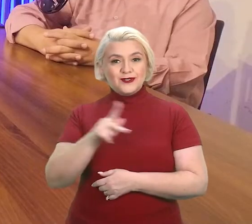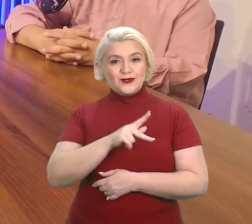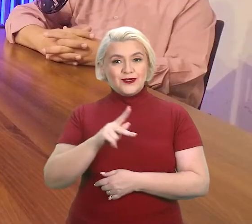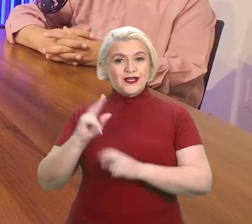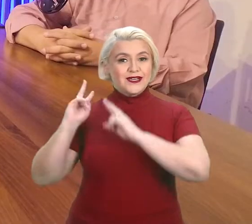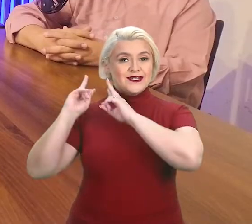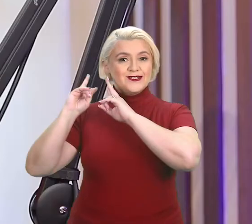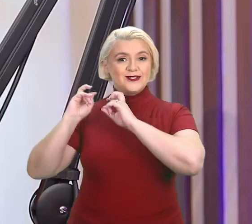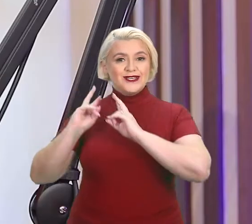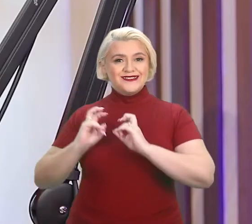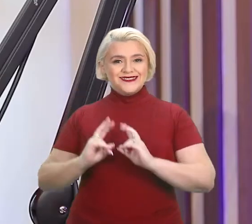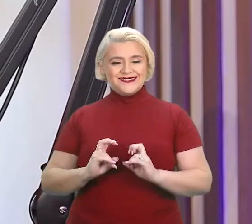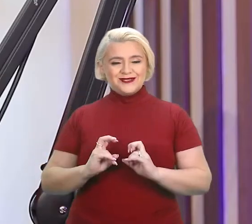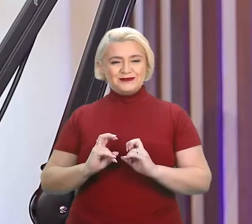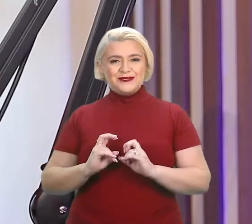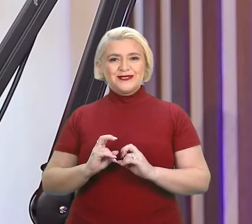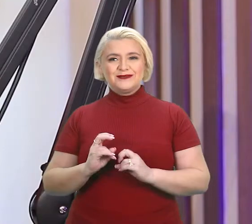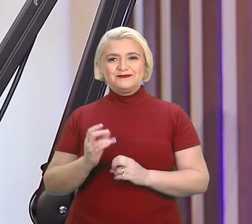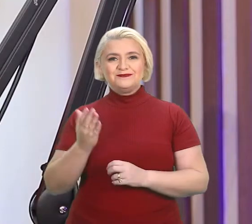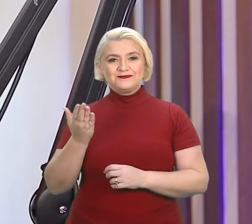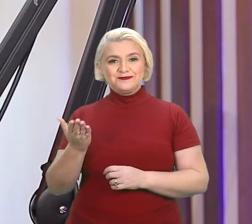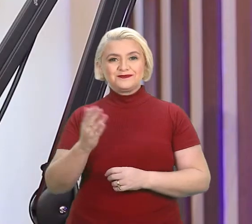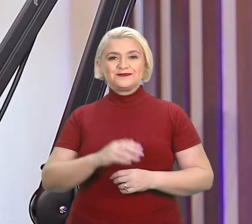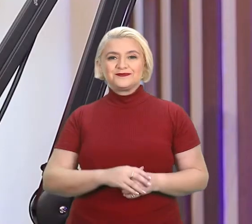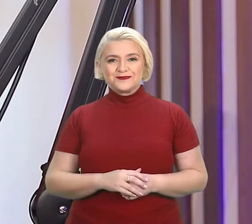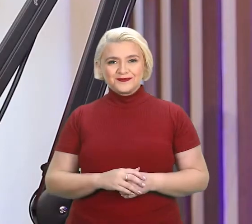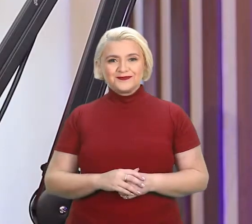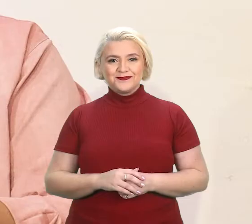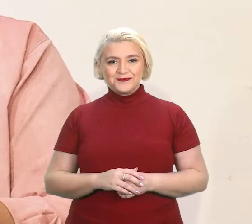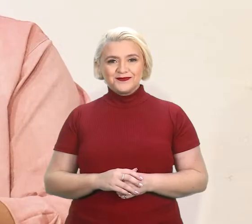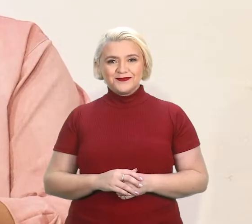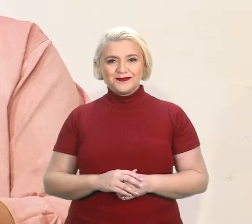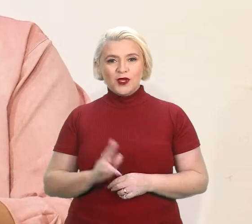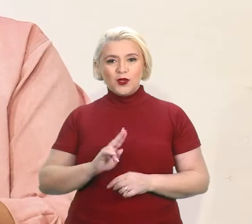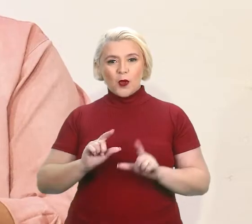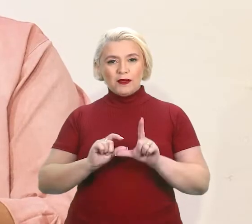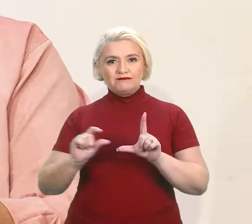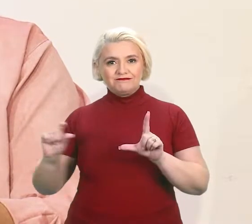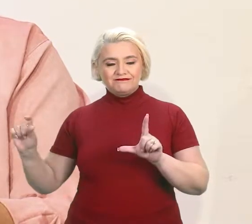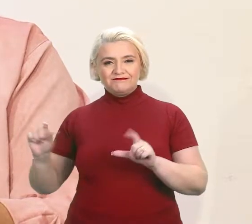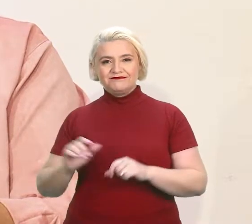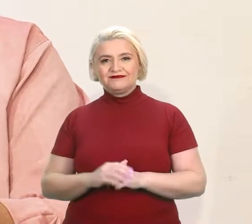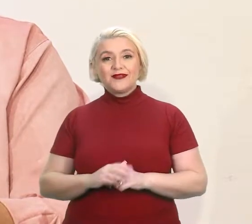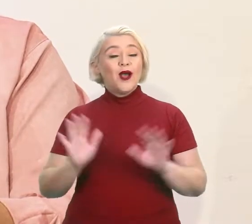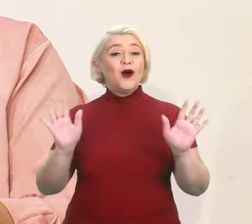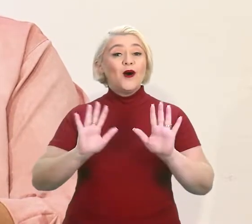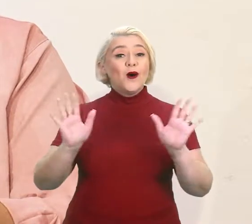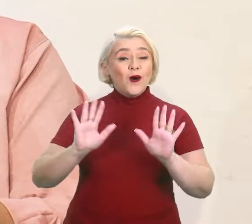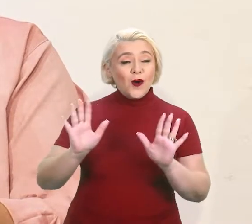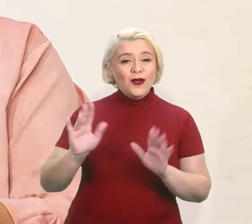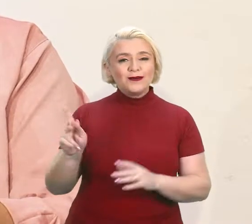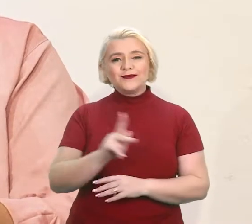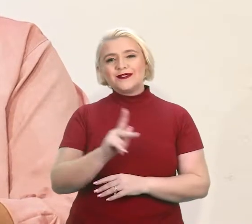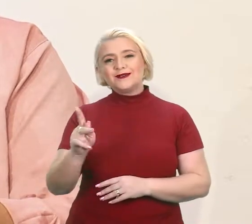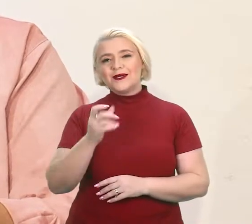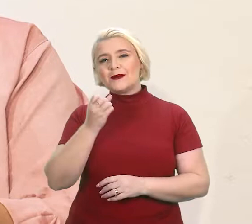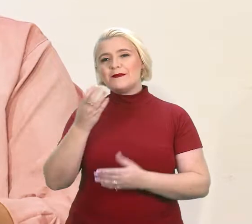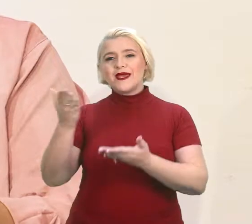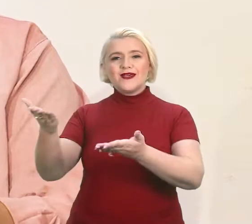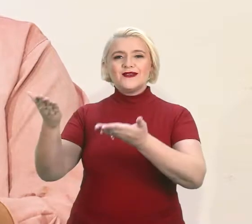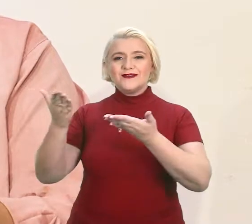professora Gessilma Dias dos Santos. Olá, professora, seja bem-vinda ao